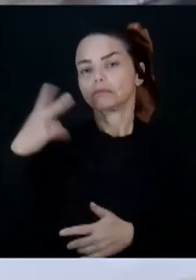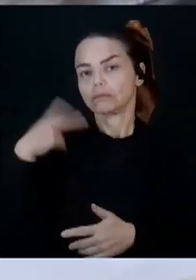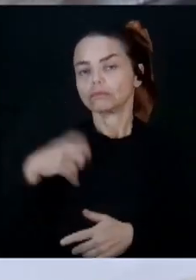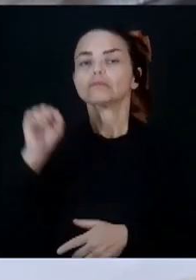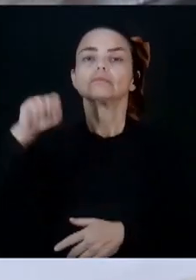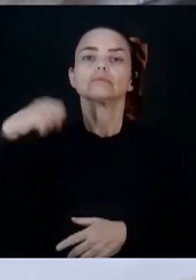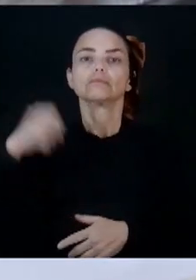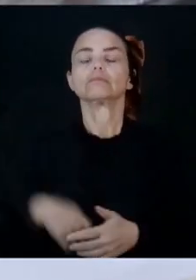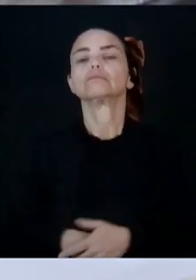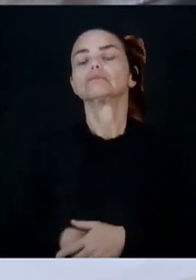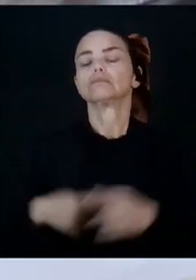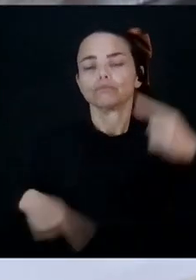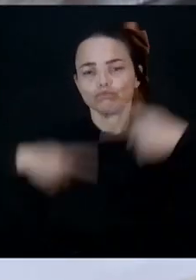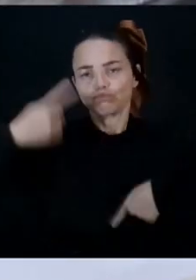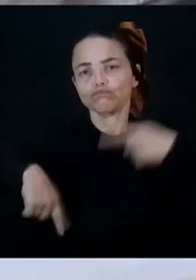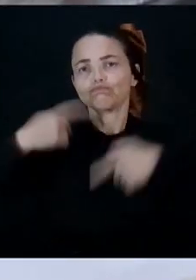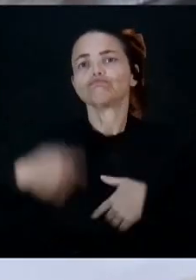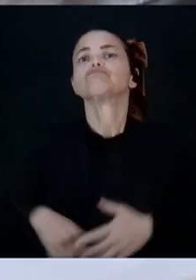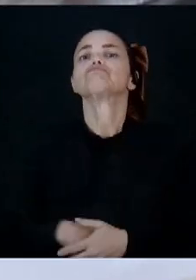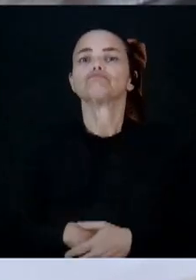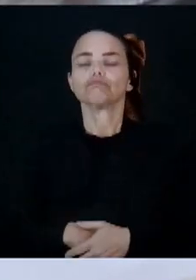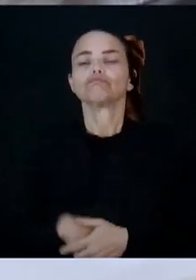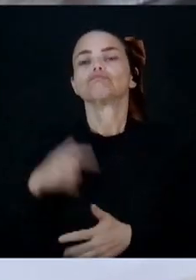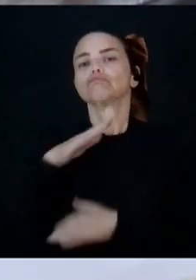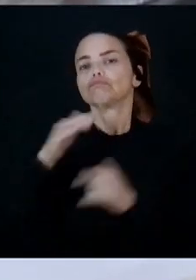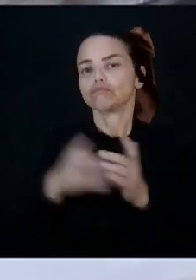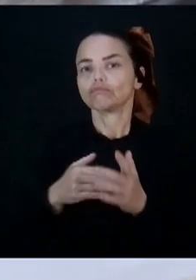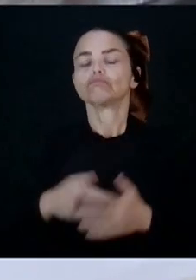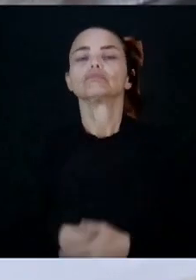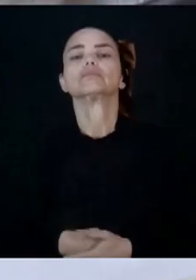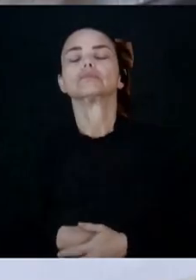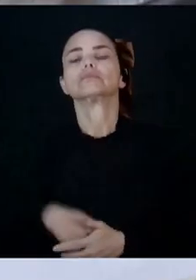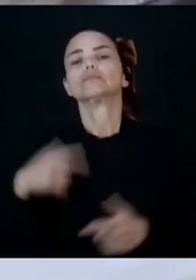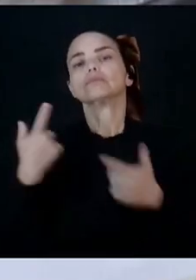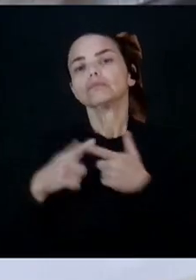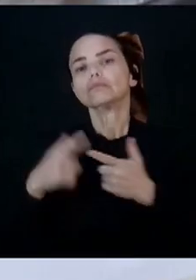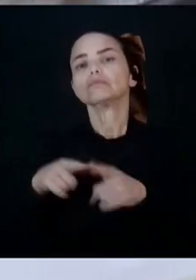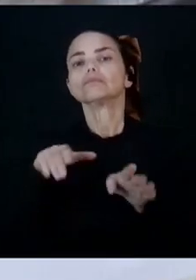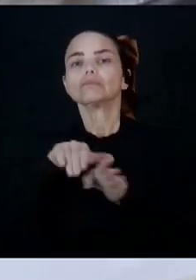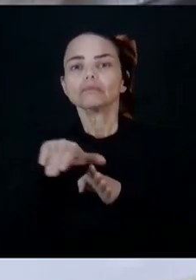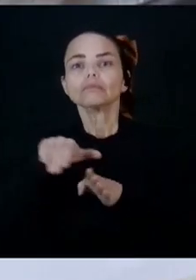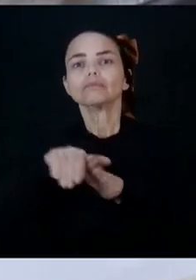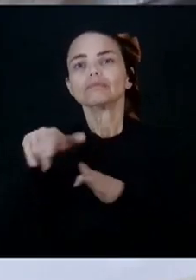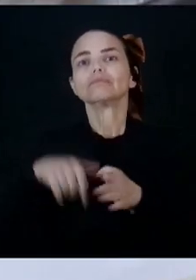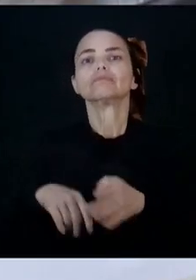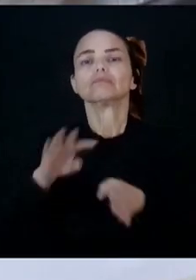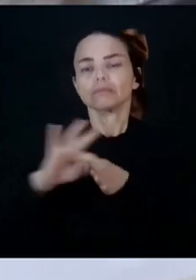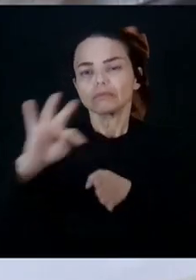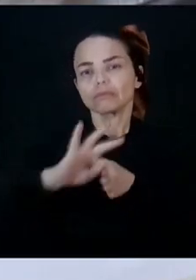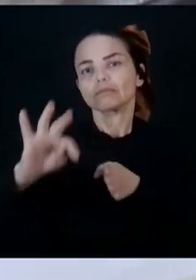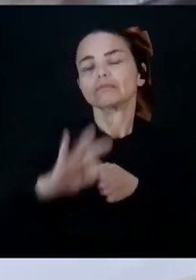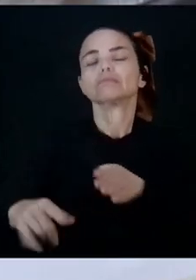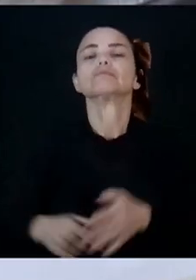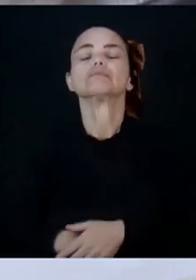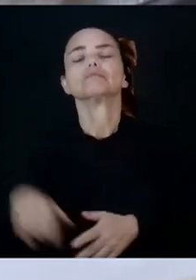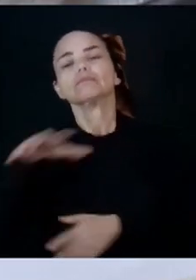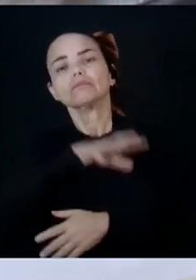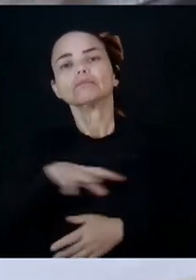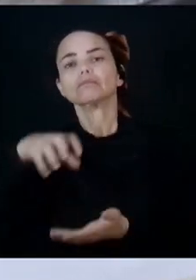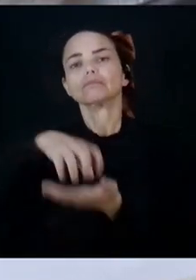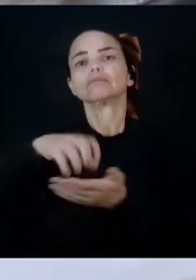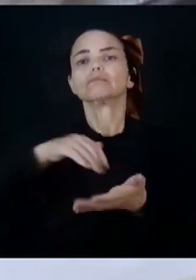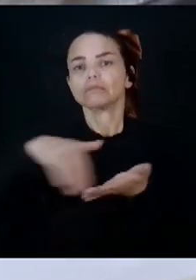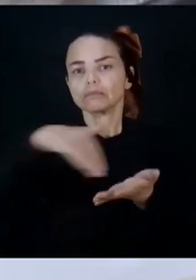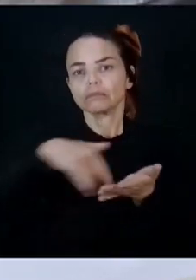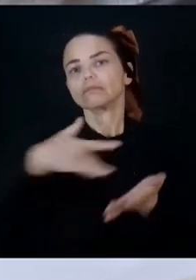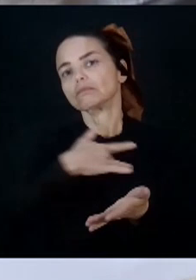um debate muito grande de toda a rede, porque o Conselho ele atua em todas as secretarias, na saúde, na